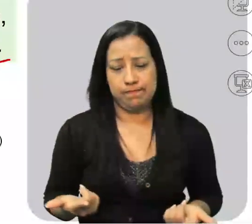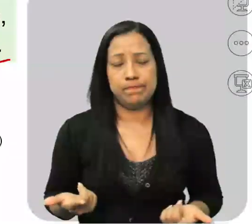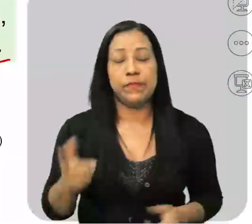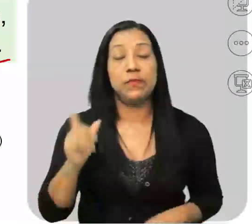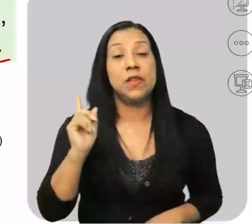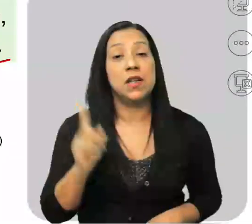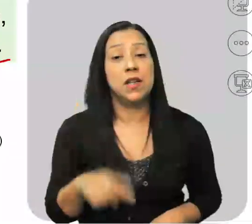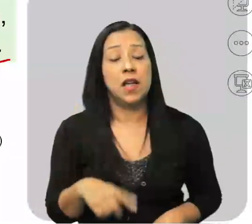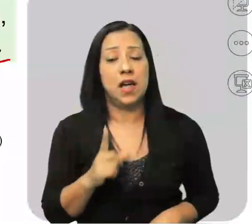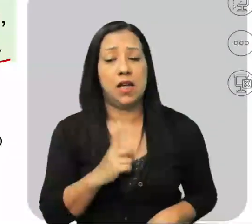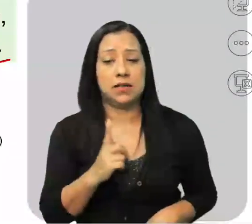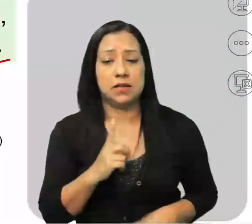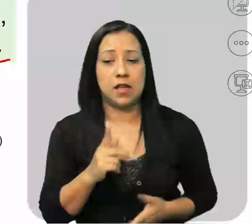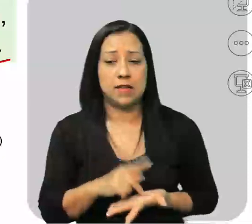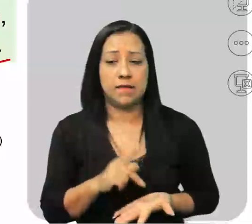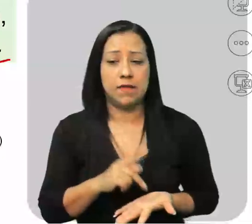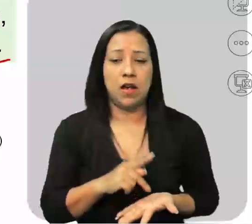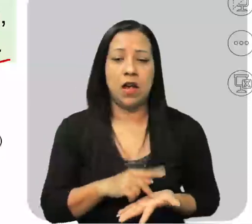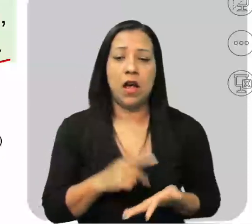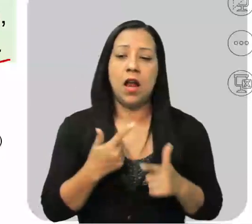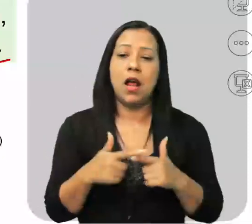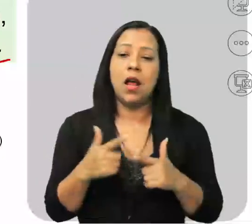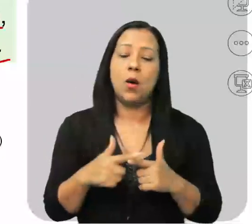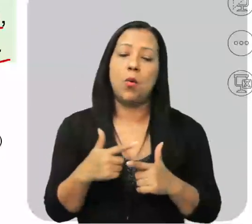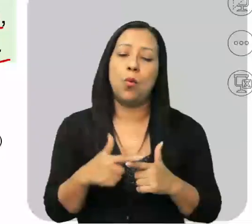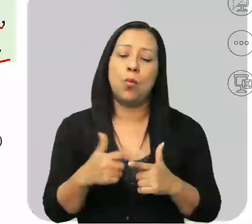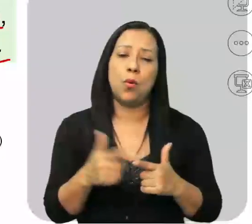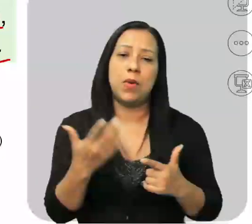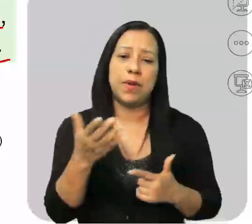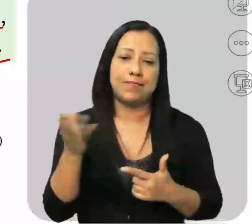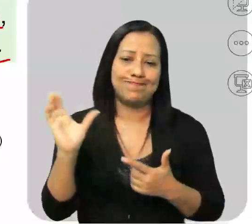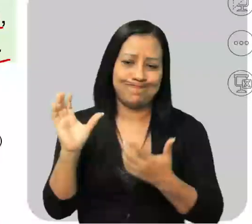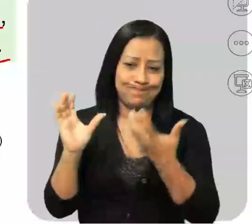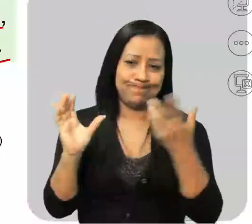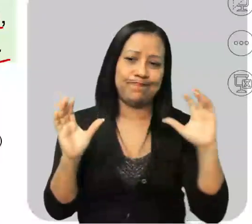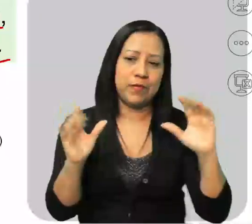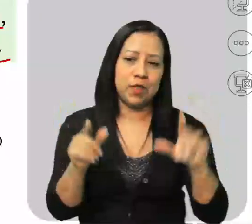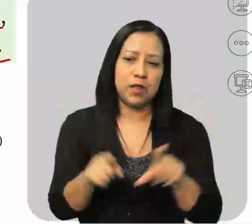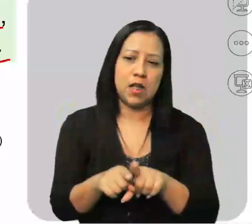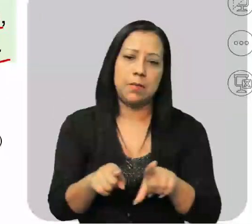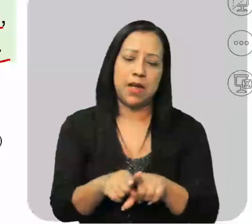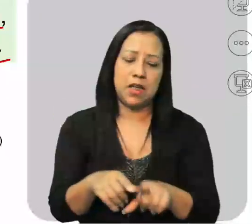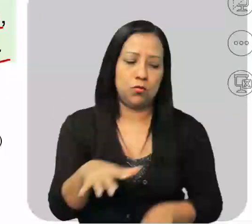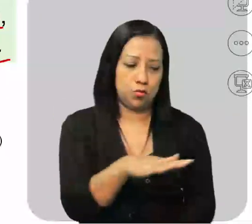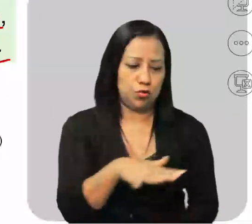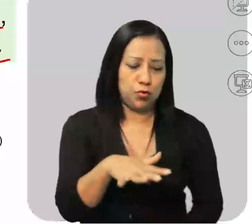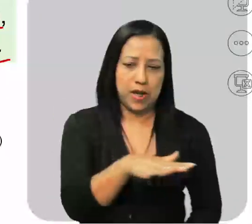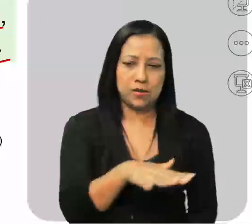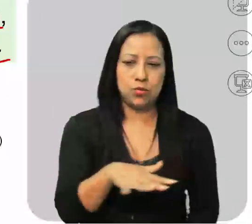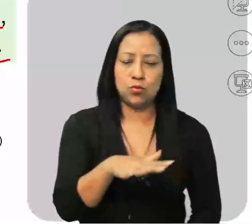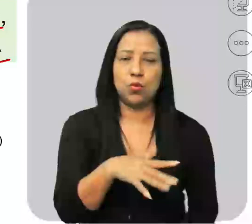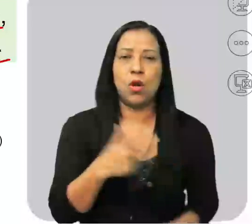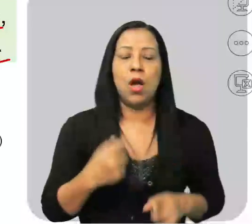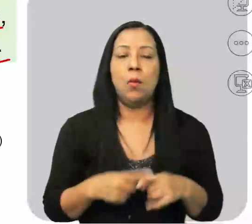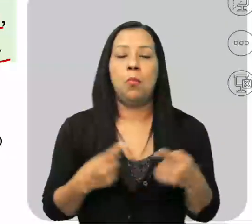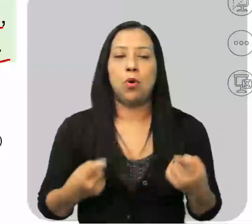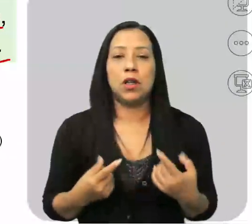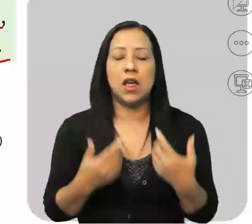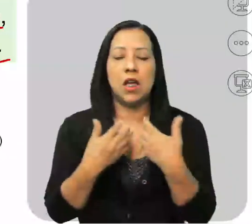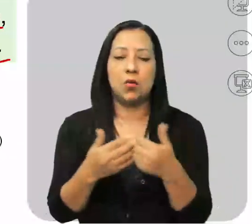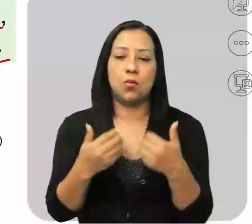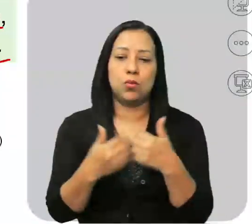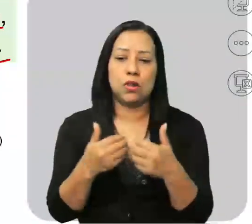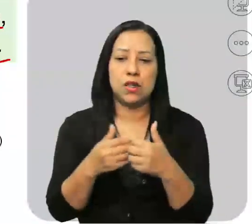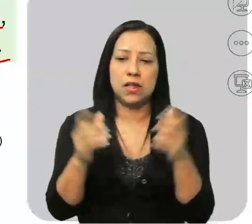e seus habitantes. Beleza? Então, realmente é um problema ambiental